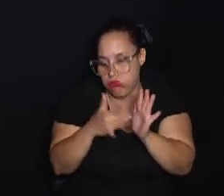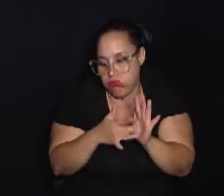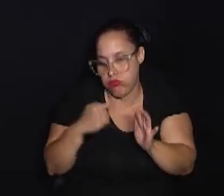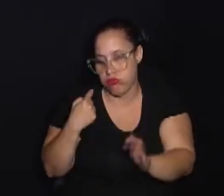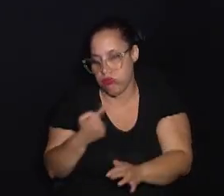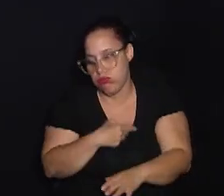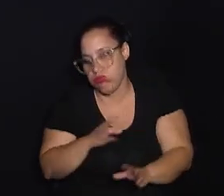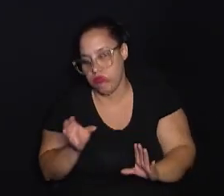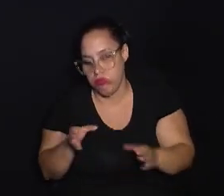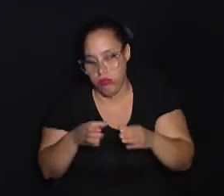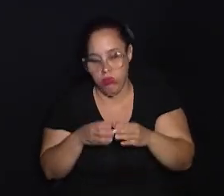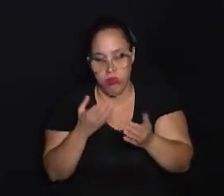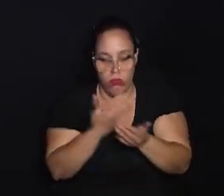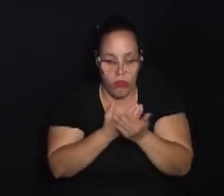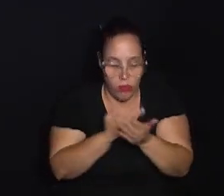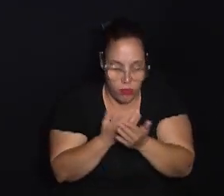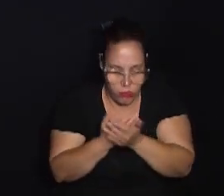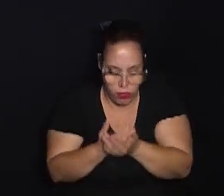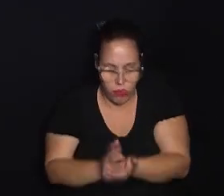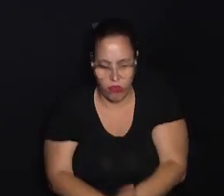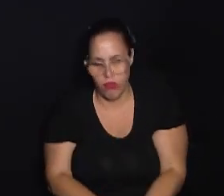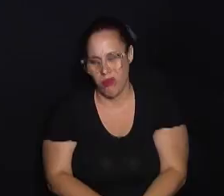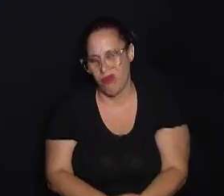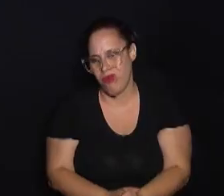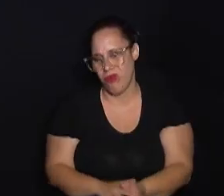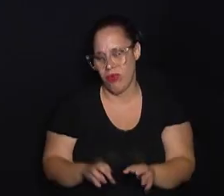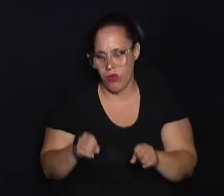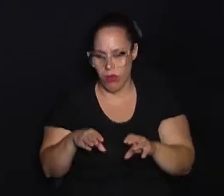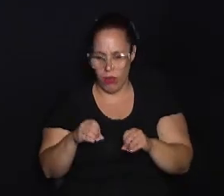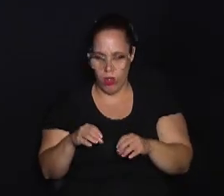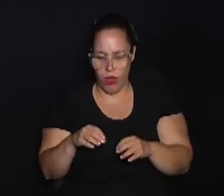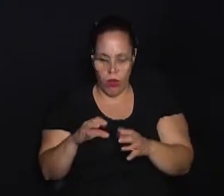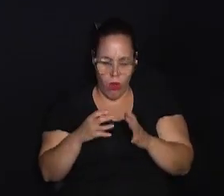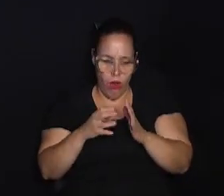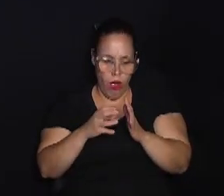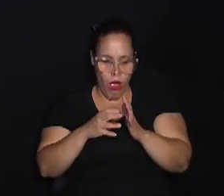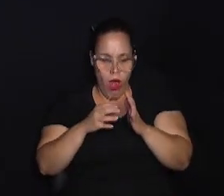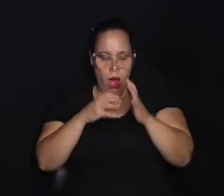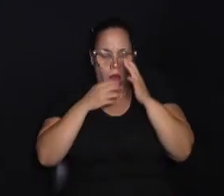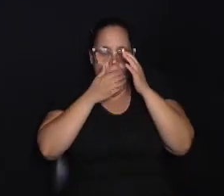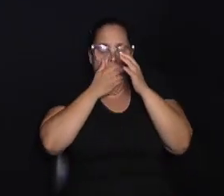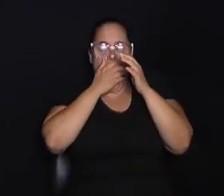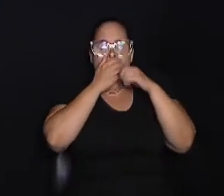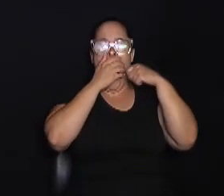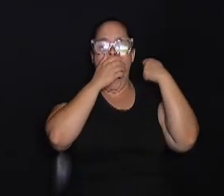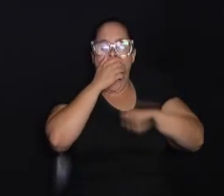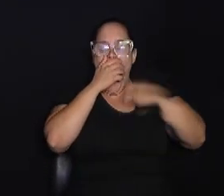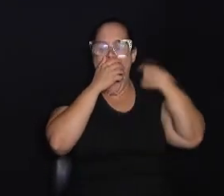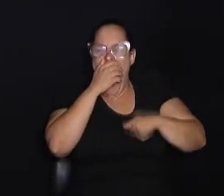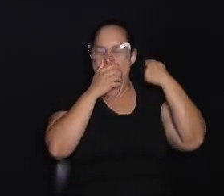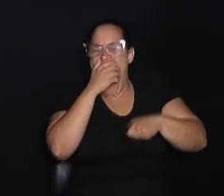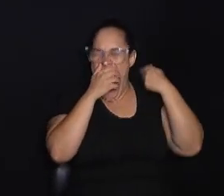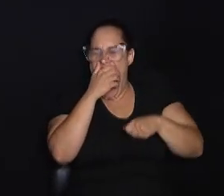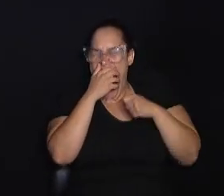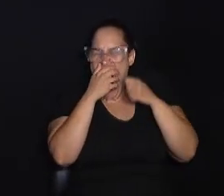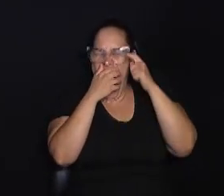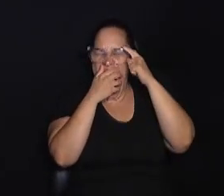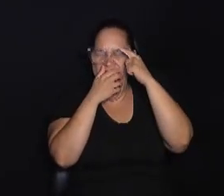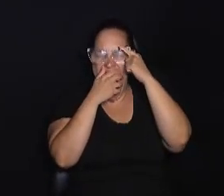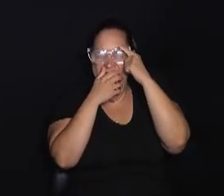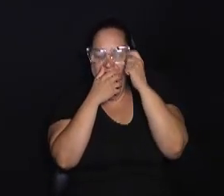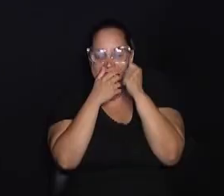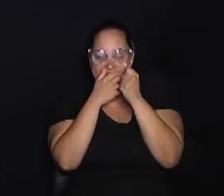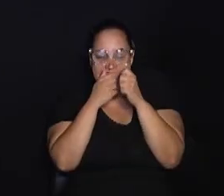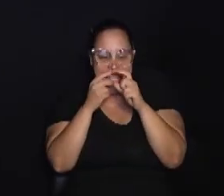na Comissão de Educação, temos pautado muito no nosso mandato e cobrado muito do Poder Executivo, da Secretaria Municipal de